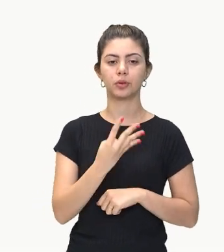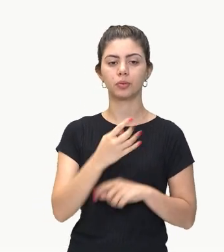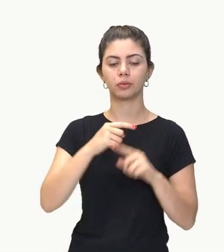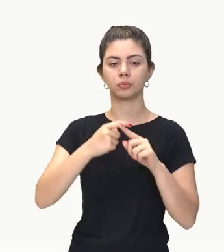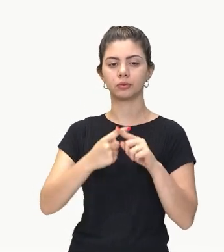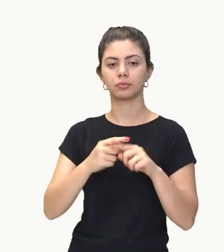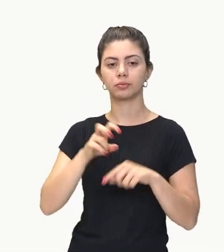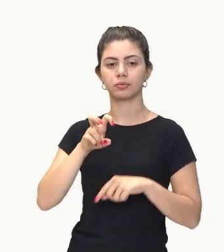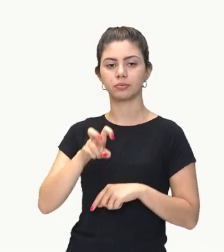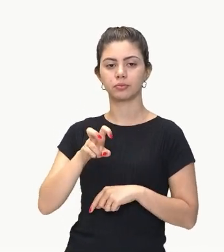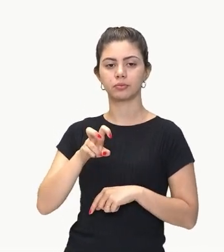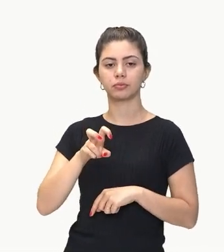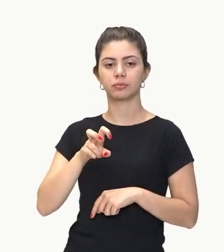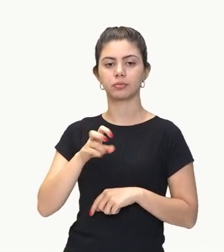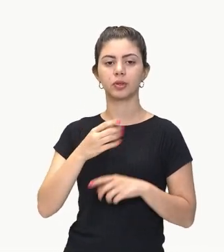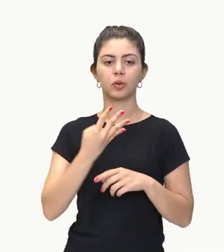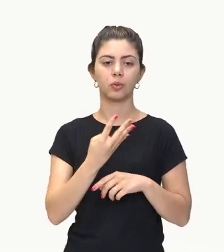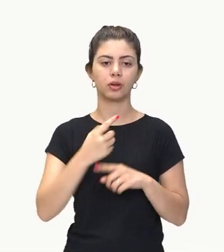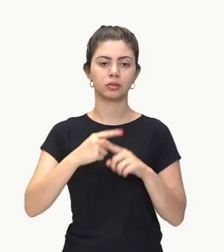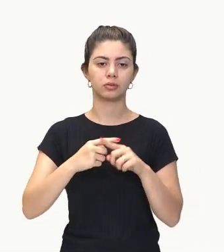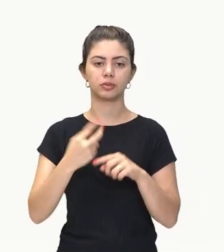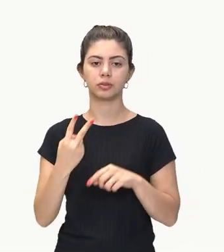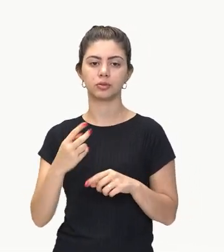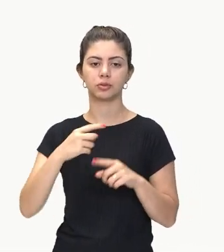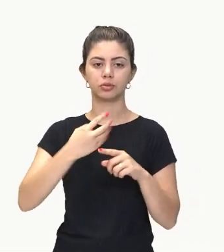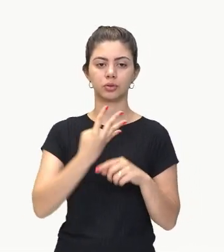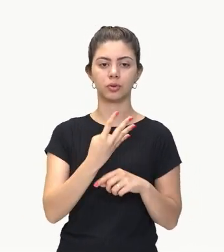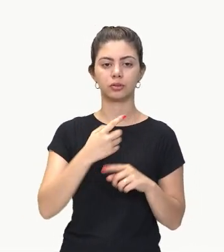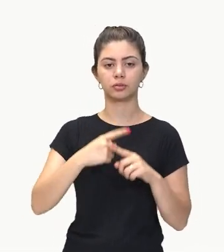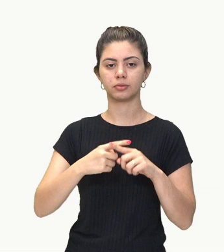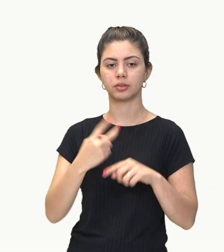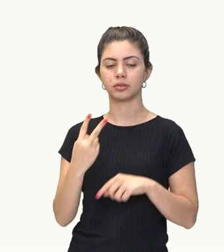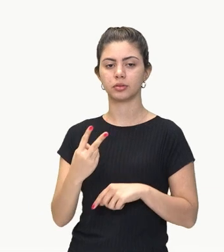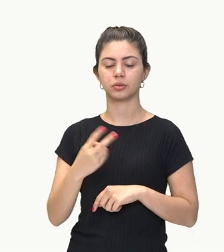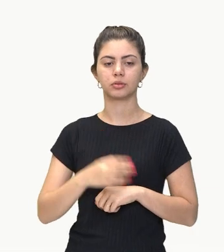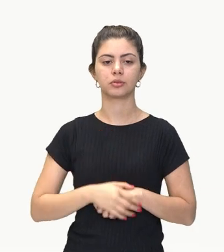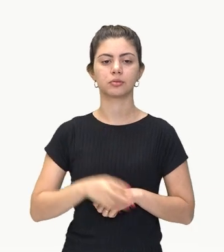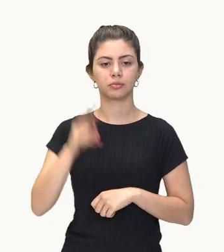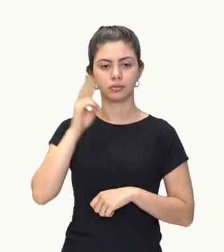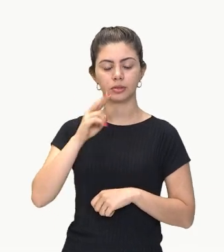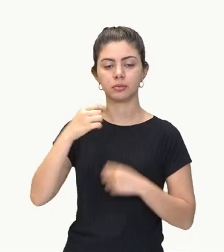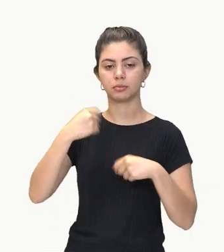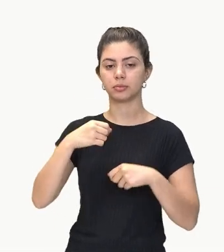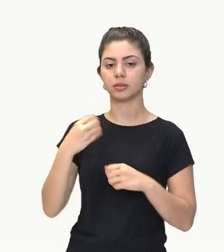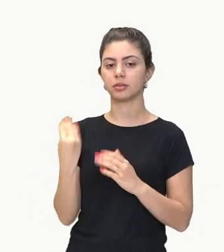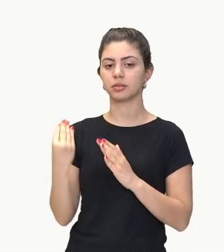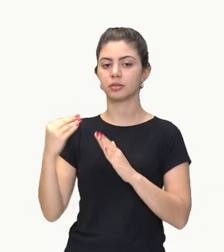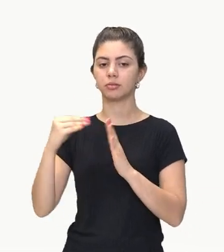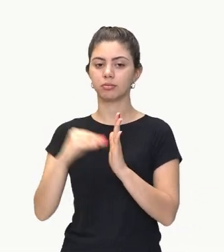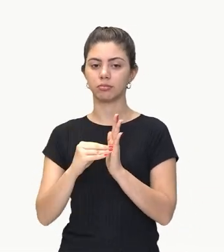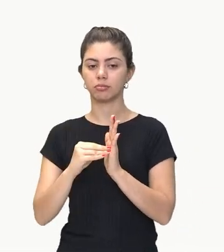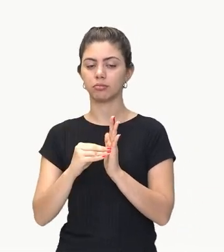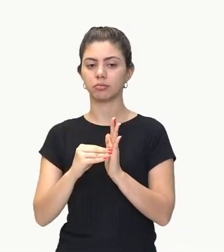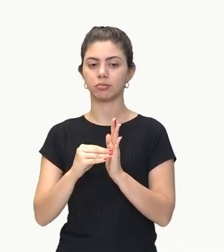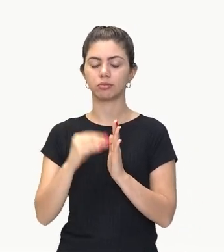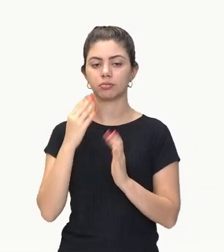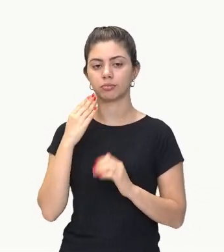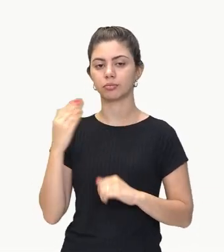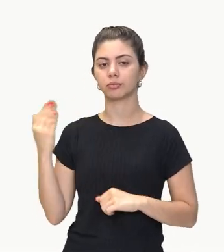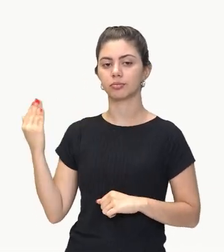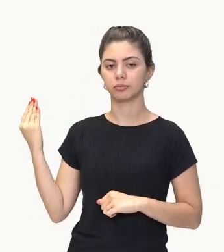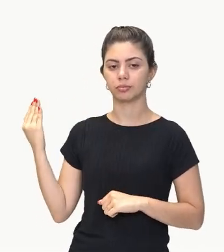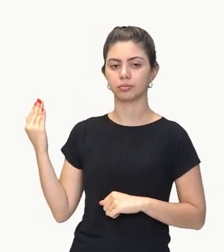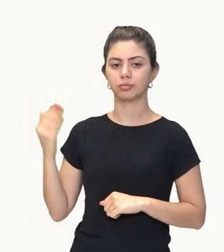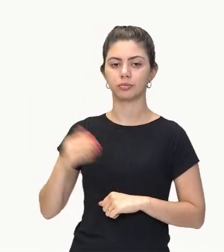vezes 5, 4 vezes 2 e 4 vezes 2. Lembrando que eu vou deixar um espaçozinho em branco, tá? Porque o 4 é o meu segundo